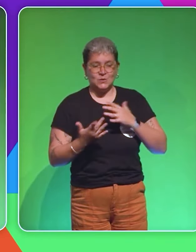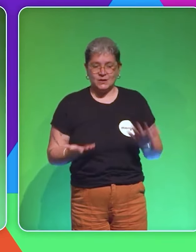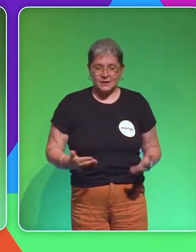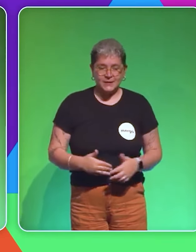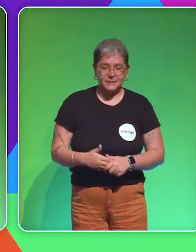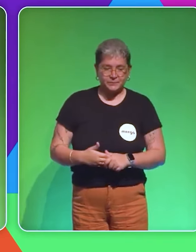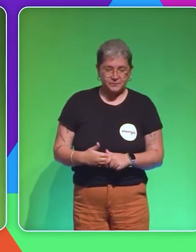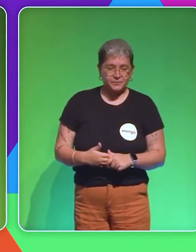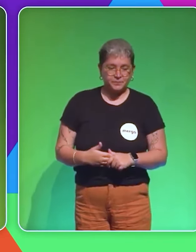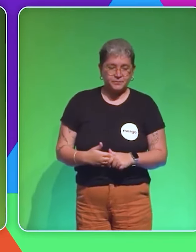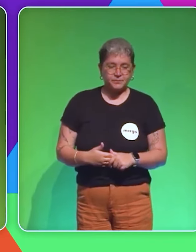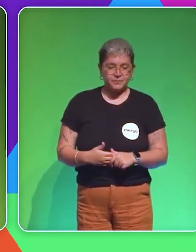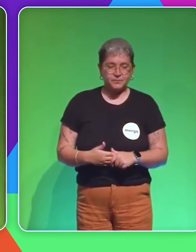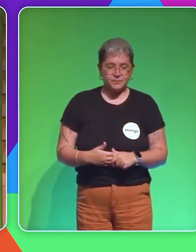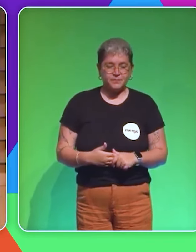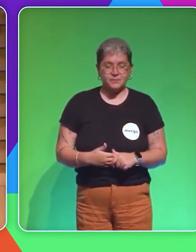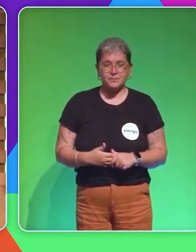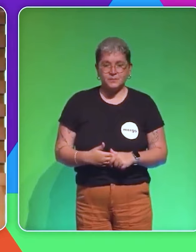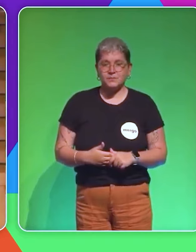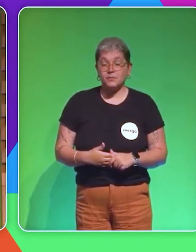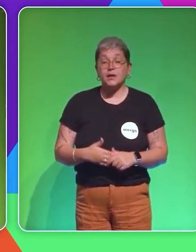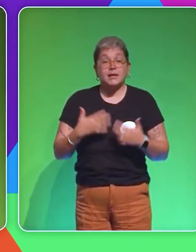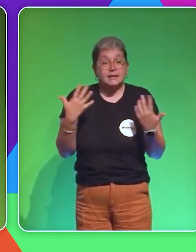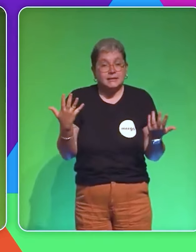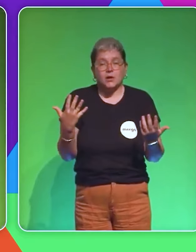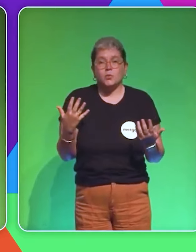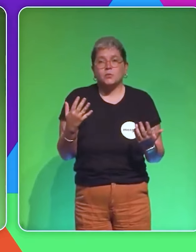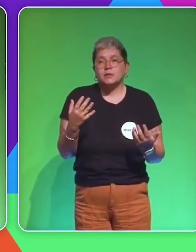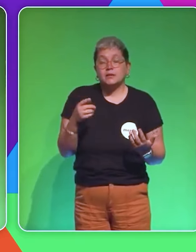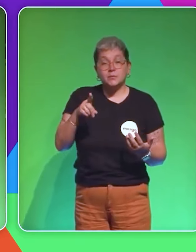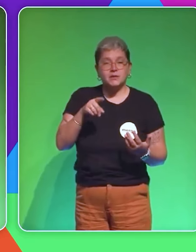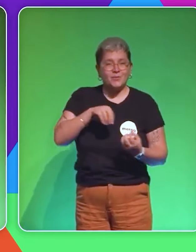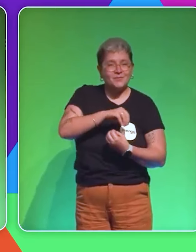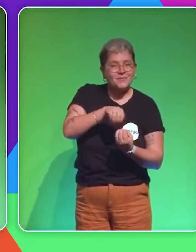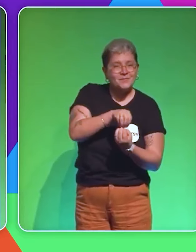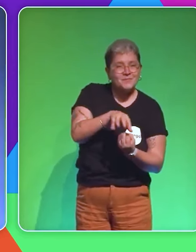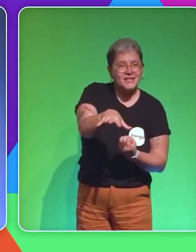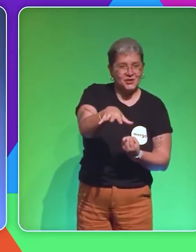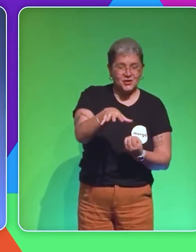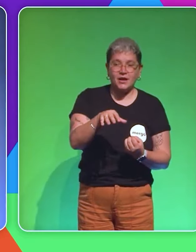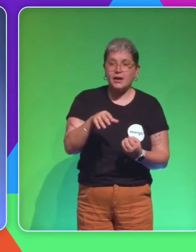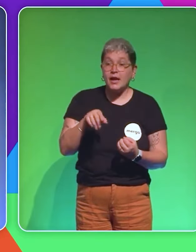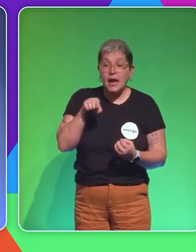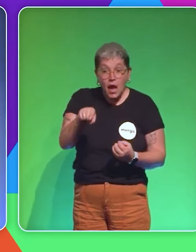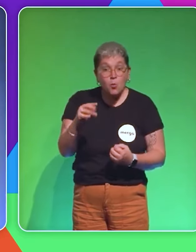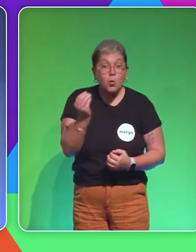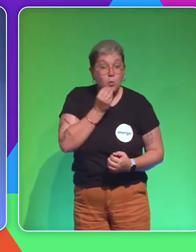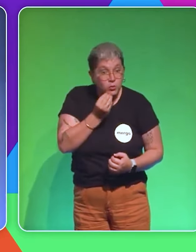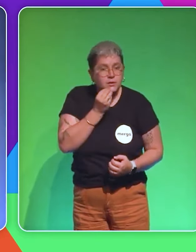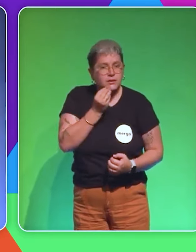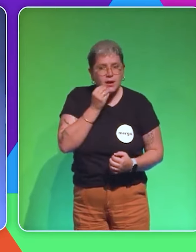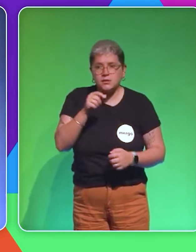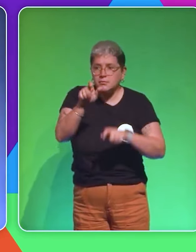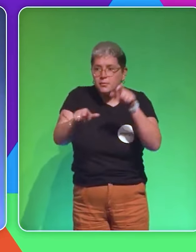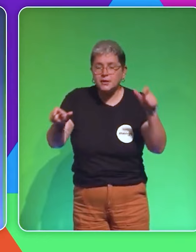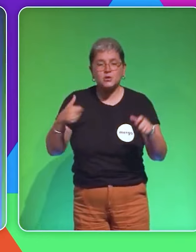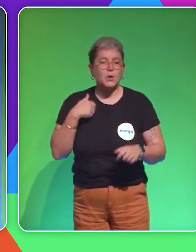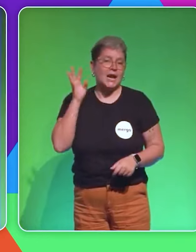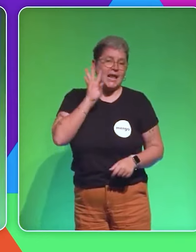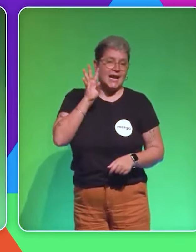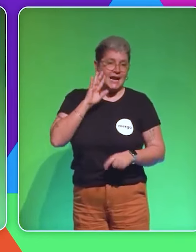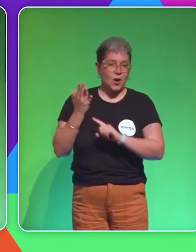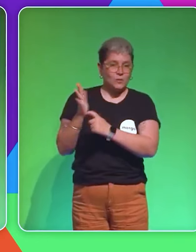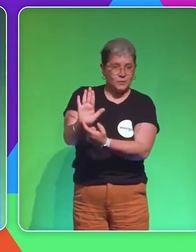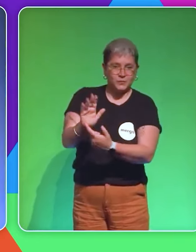tem muita gente legal essa questão de de mídia acabou dando oportunidade para muita gente legal